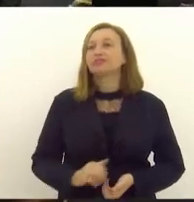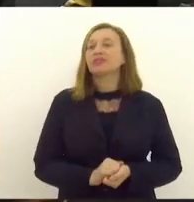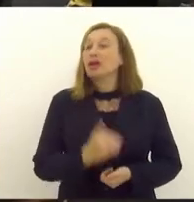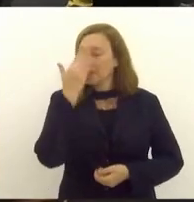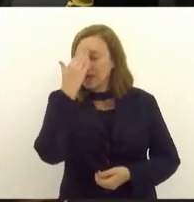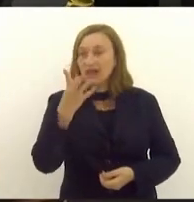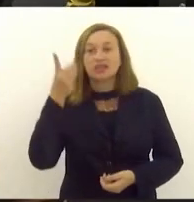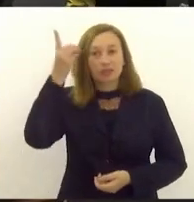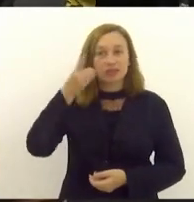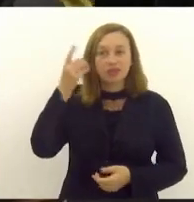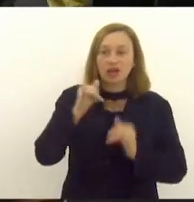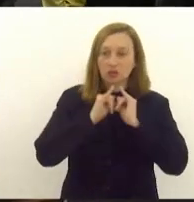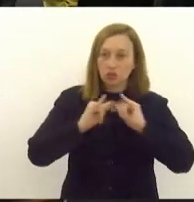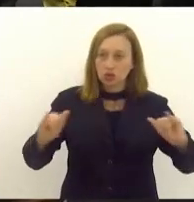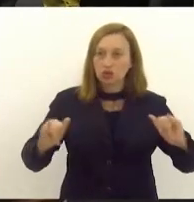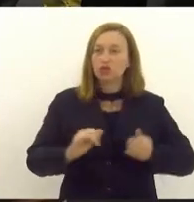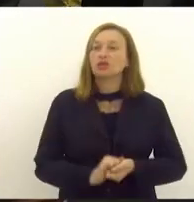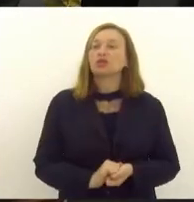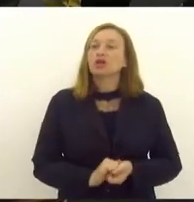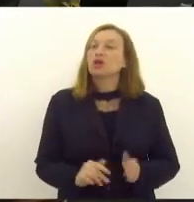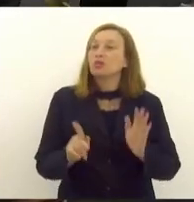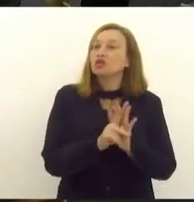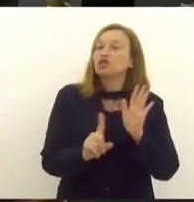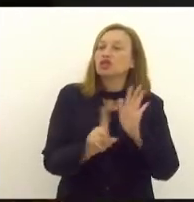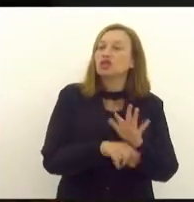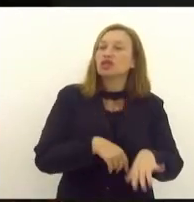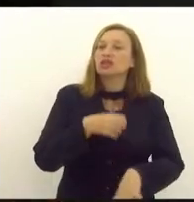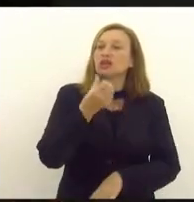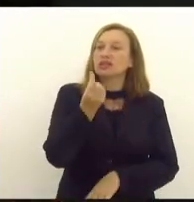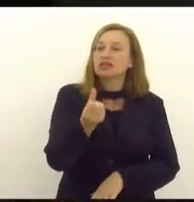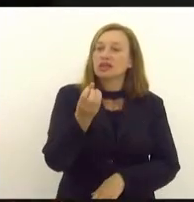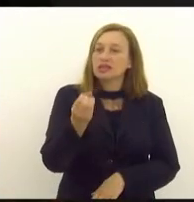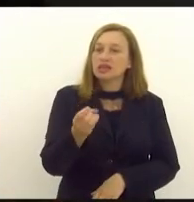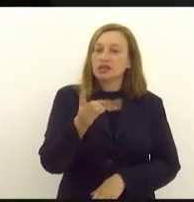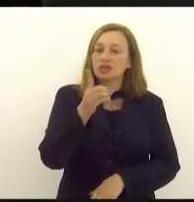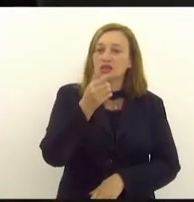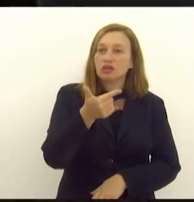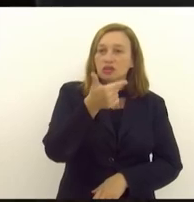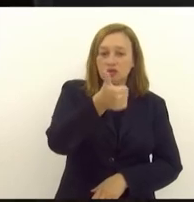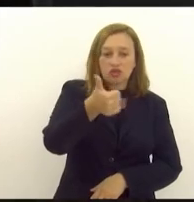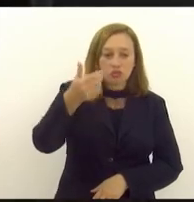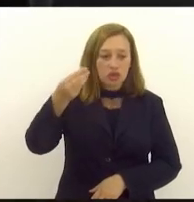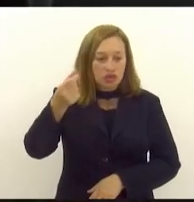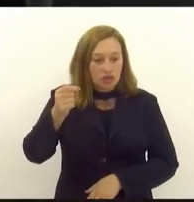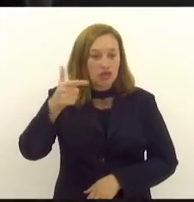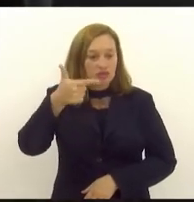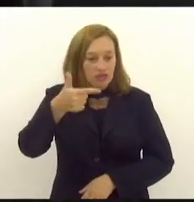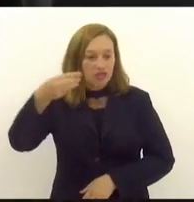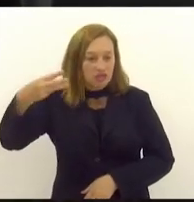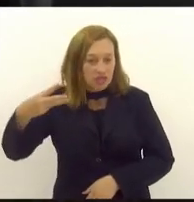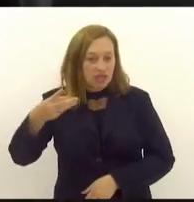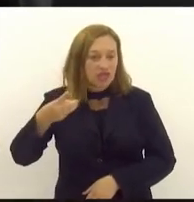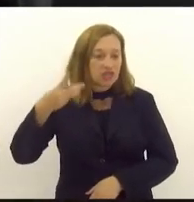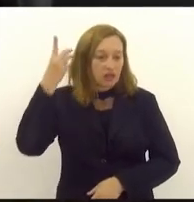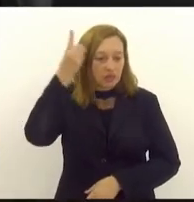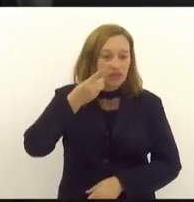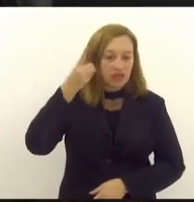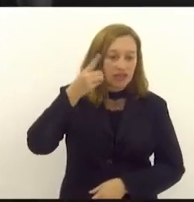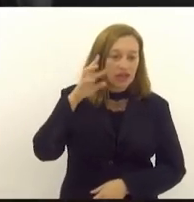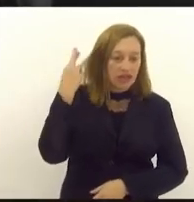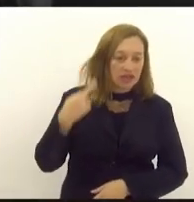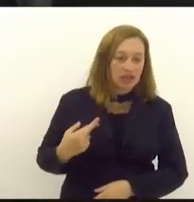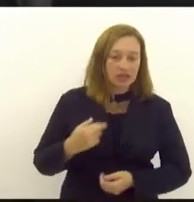Obrigado deputada anuncio projeto de lei número 60 de 2023 de autoria da deputada Renata Souza